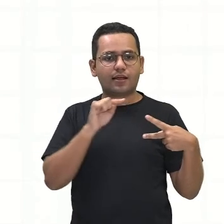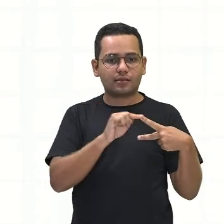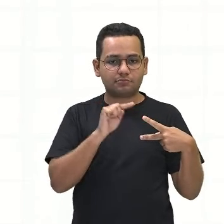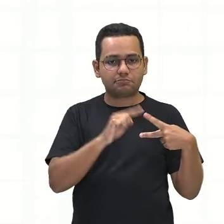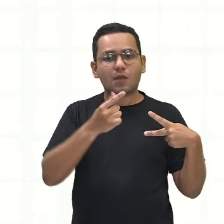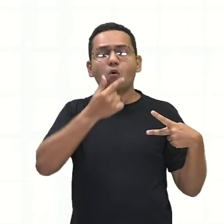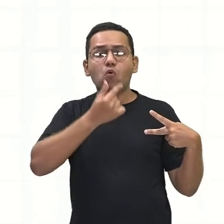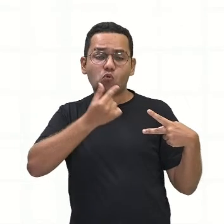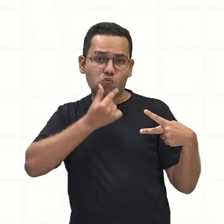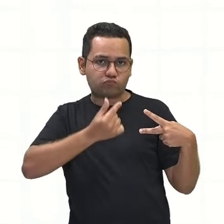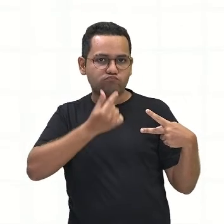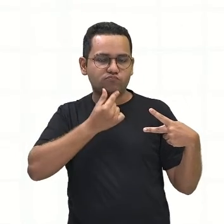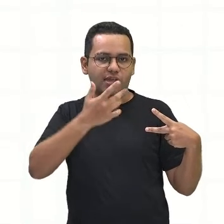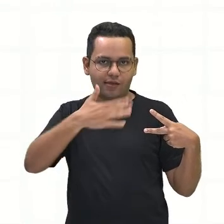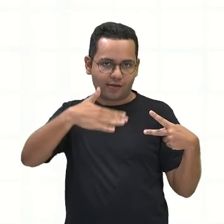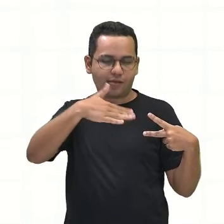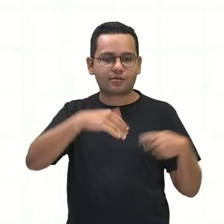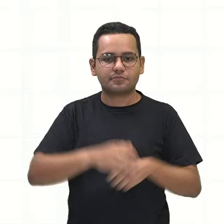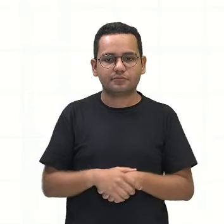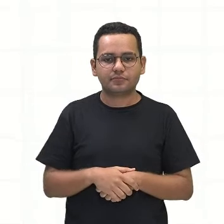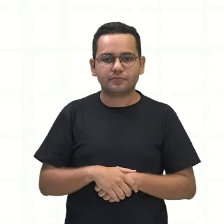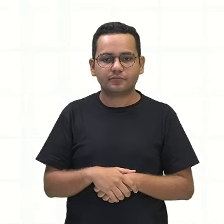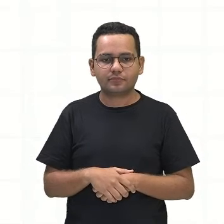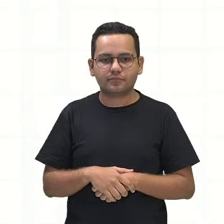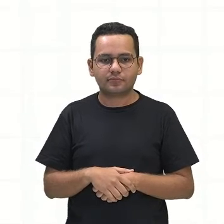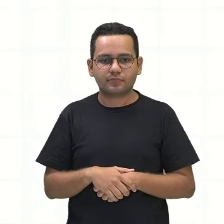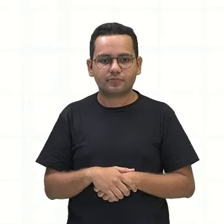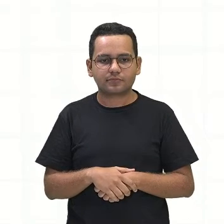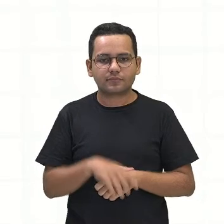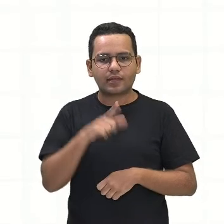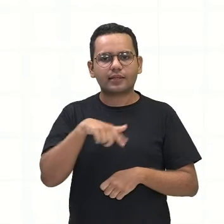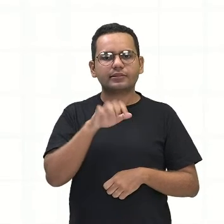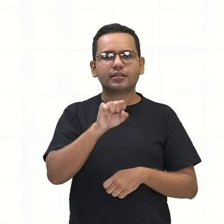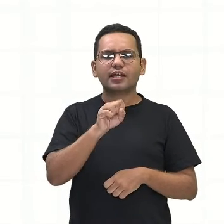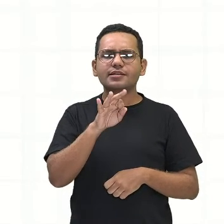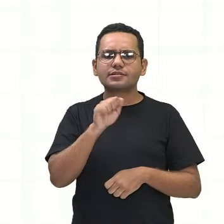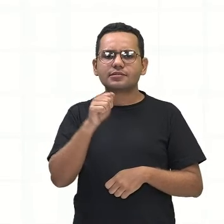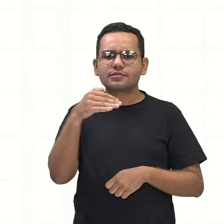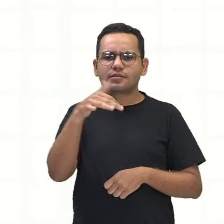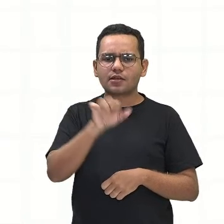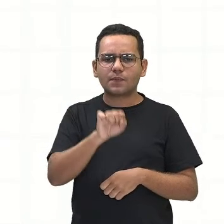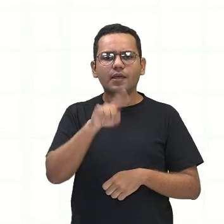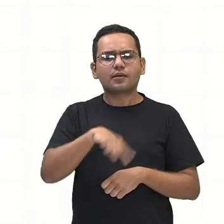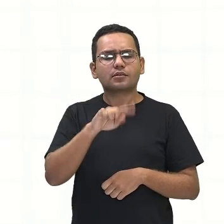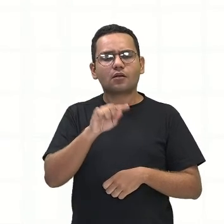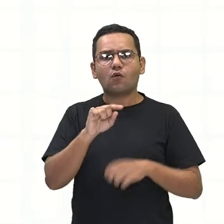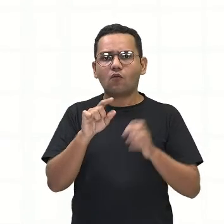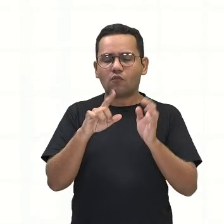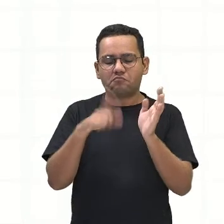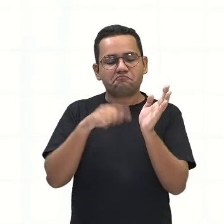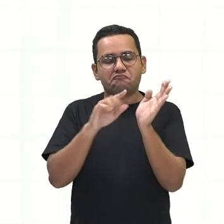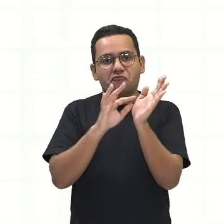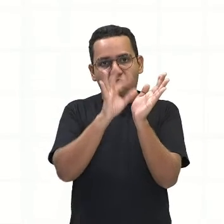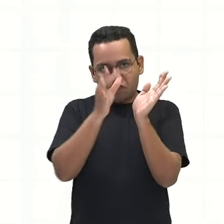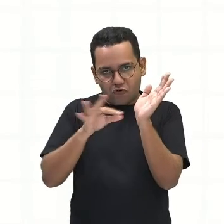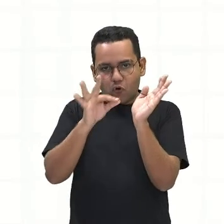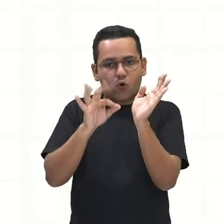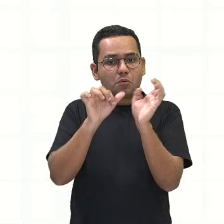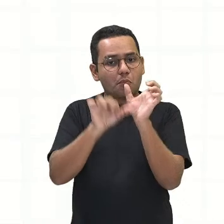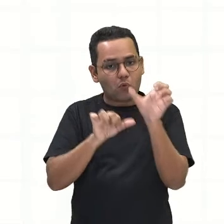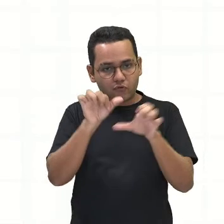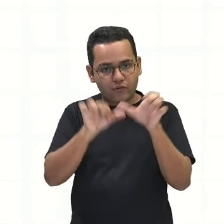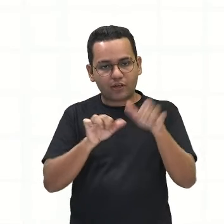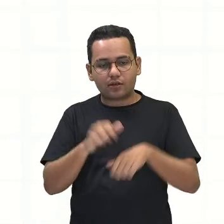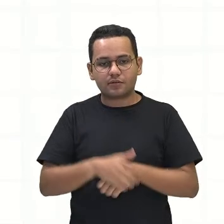um conjunto de estames. Esses estames, eles são folhas modificadas, tá? Em que